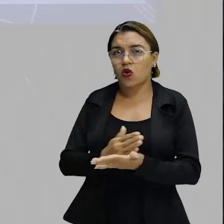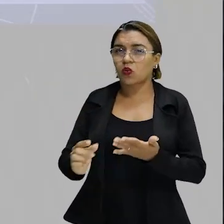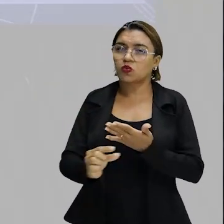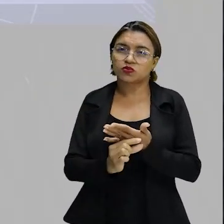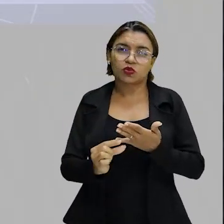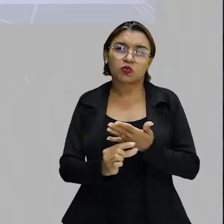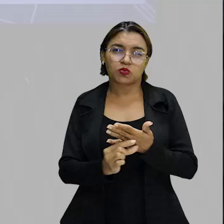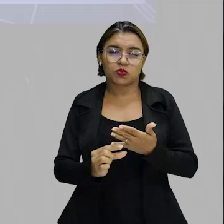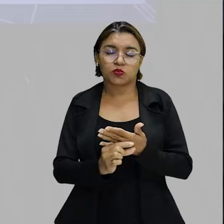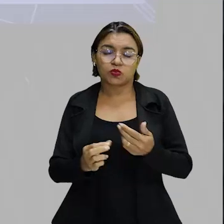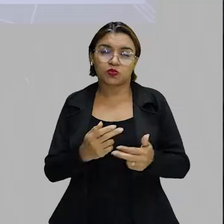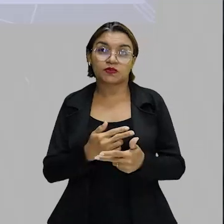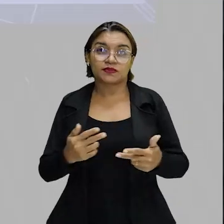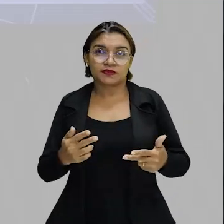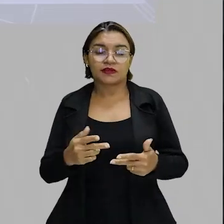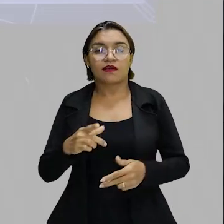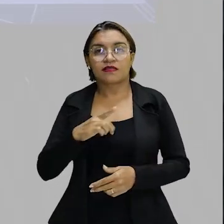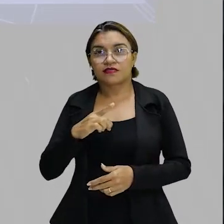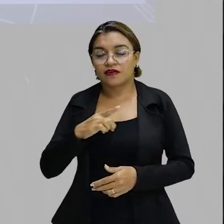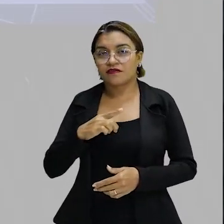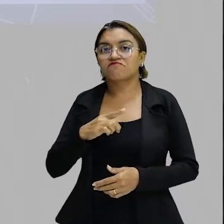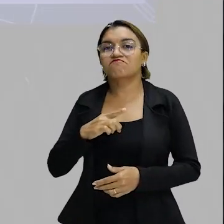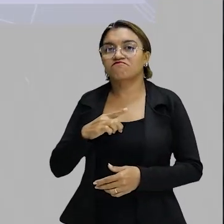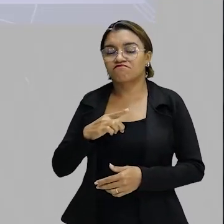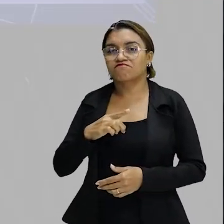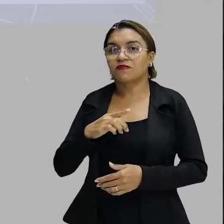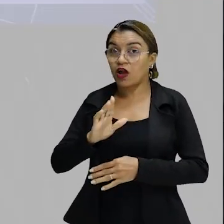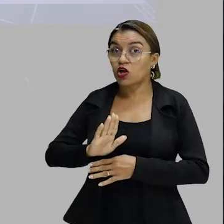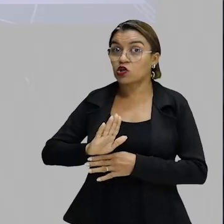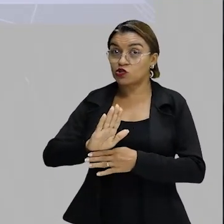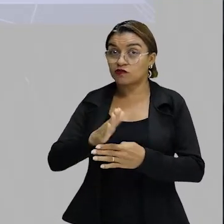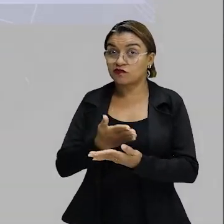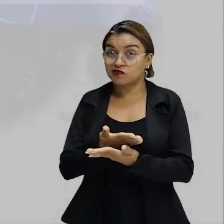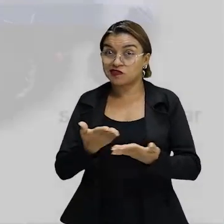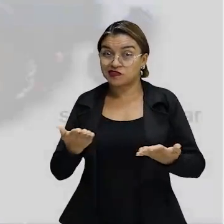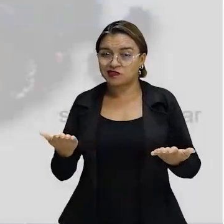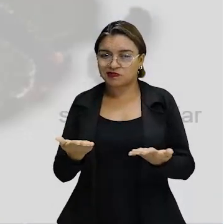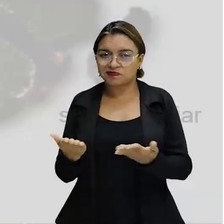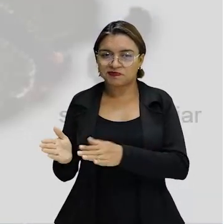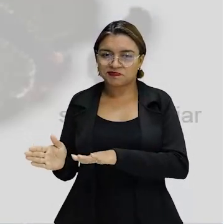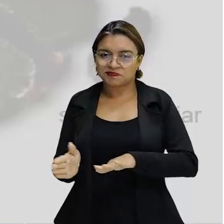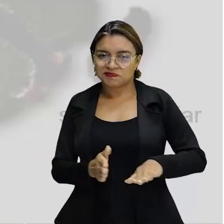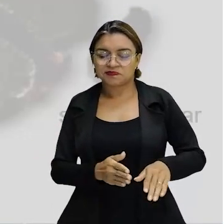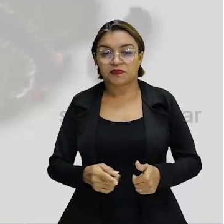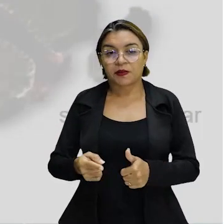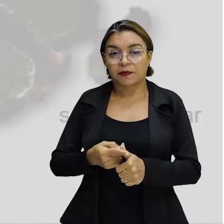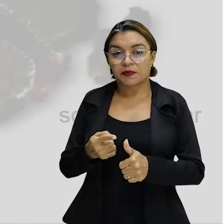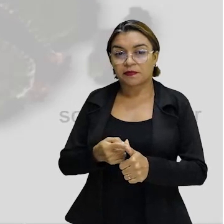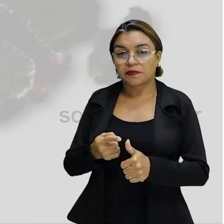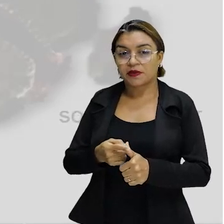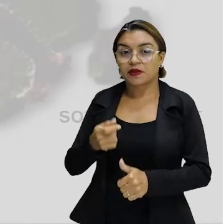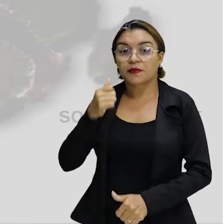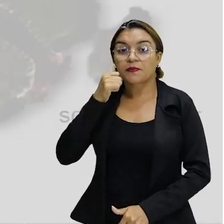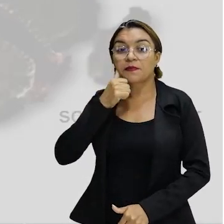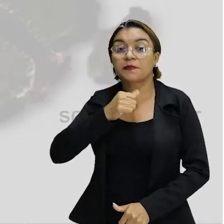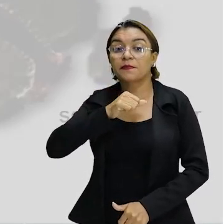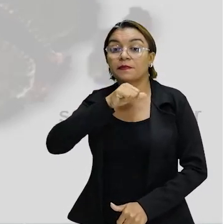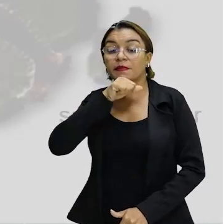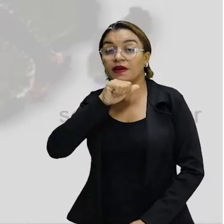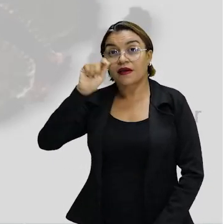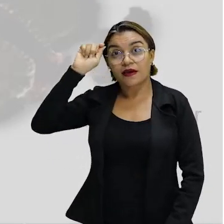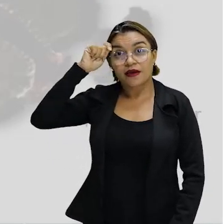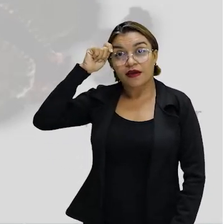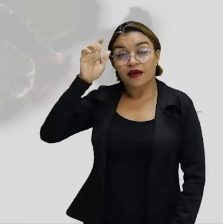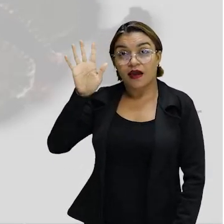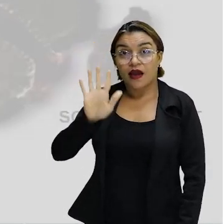de muitos, mas a gente tem muita contribuição bacana, legal aqui, tá bom? Então, primeiro, Mãe África, esse termo aí. Ó, a África